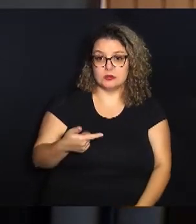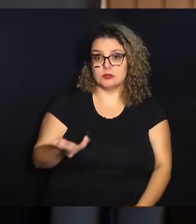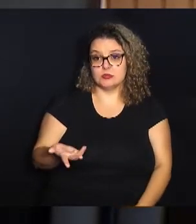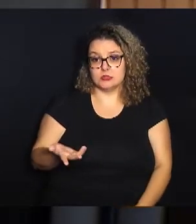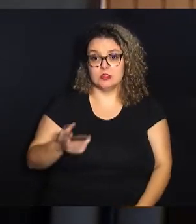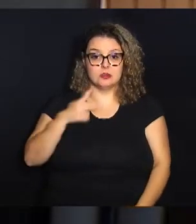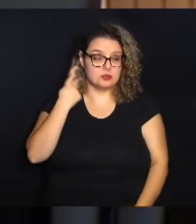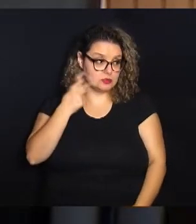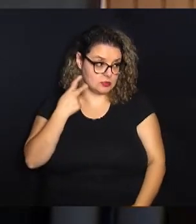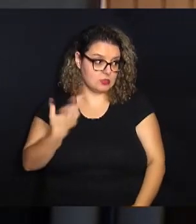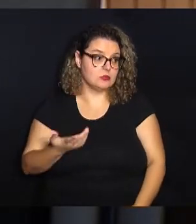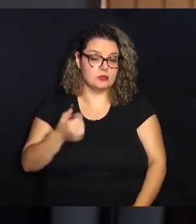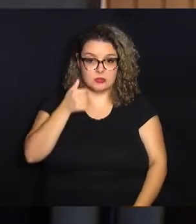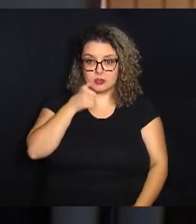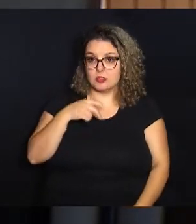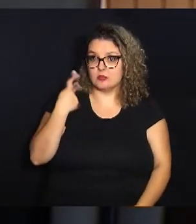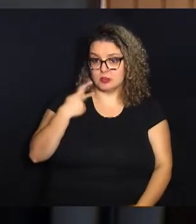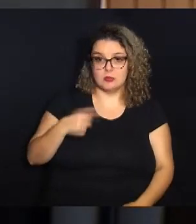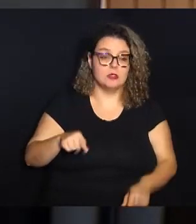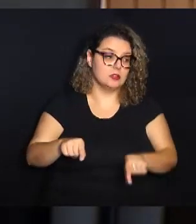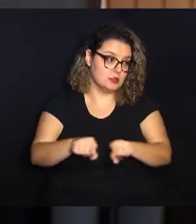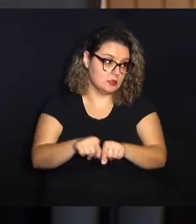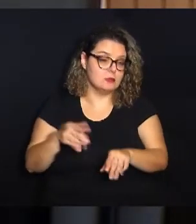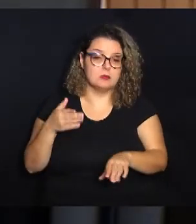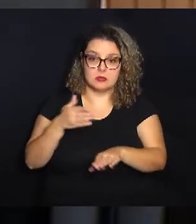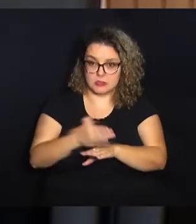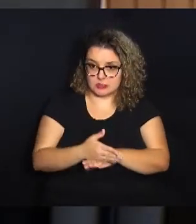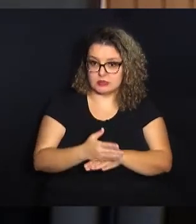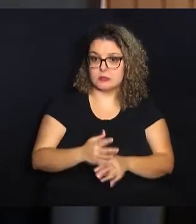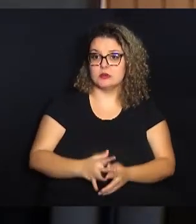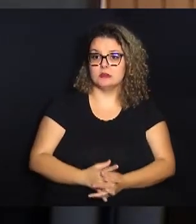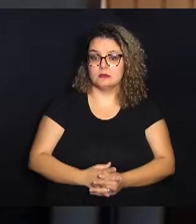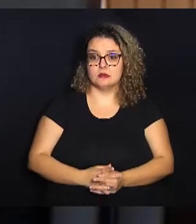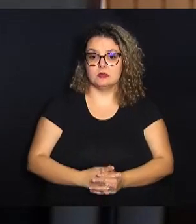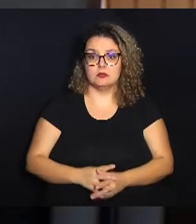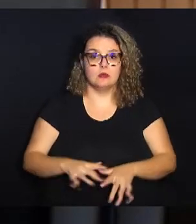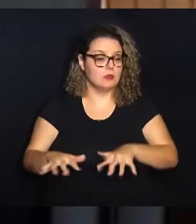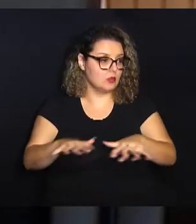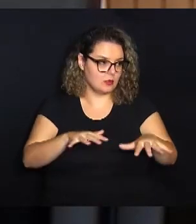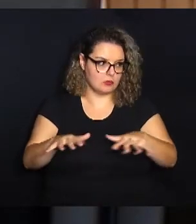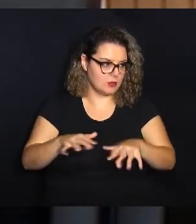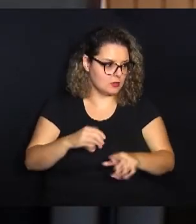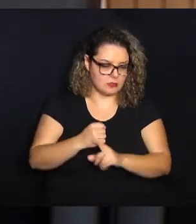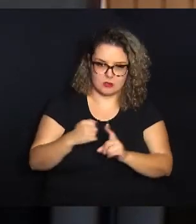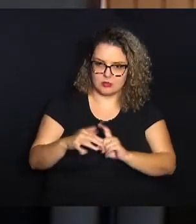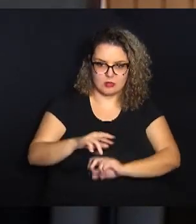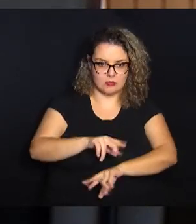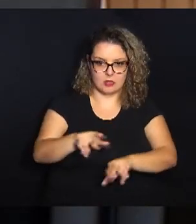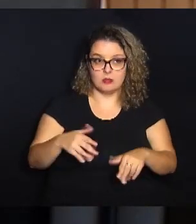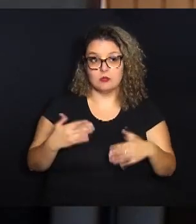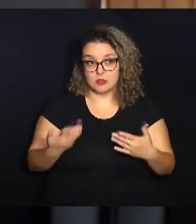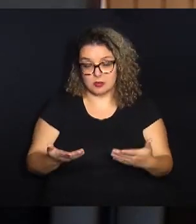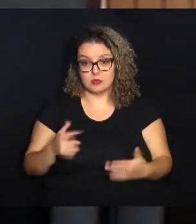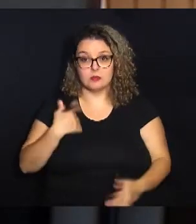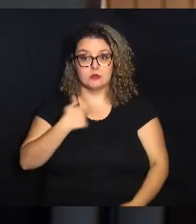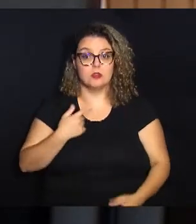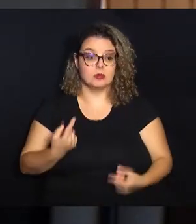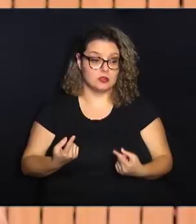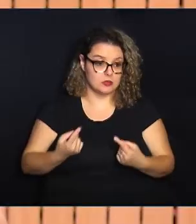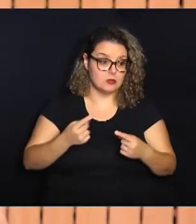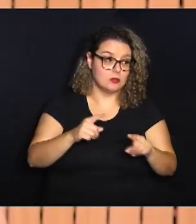dos vereadores, vereadoras, também participam vários movimentos sociais. No caso, nós